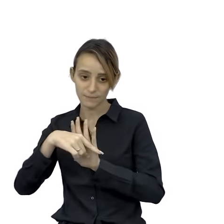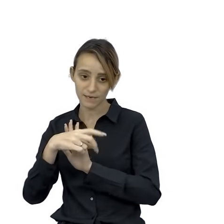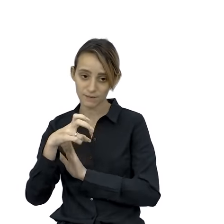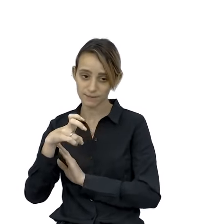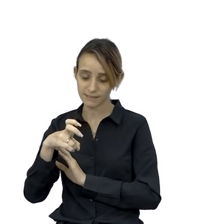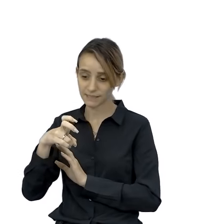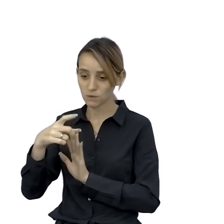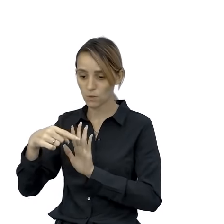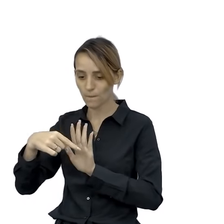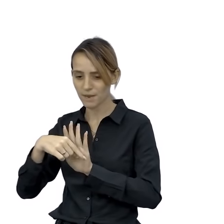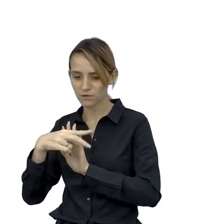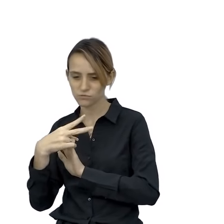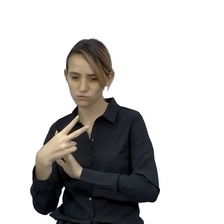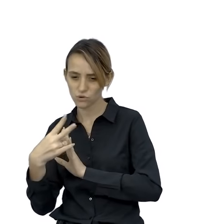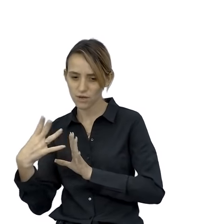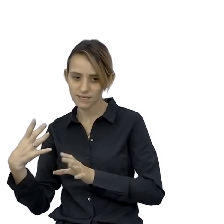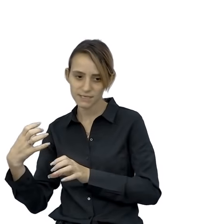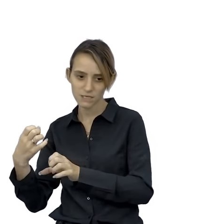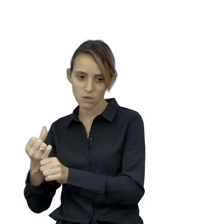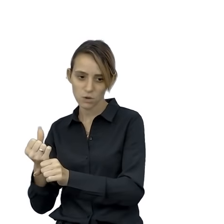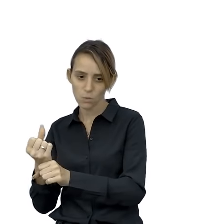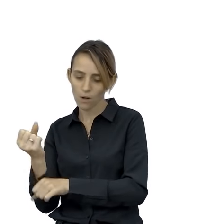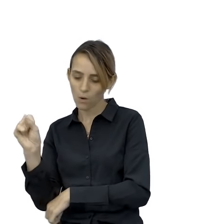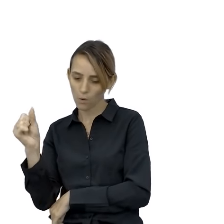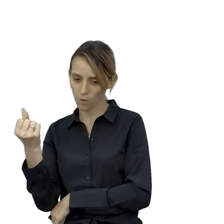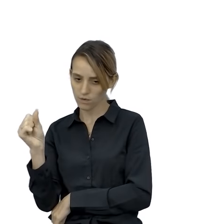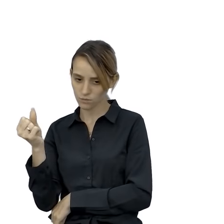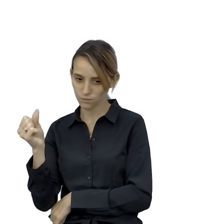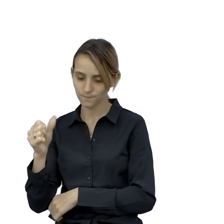menos 2, que vai chegar no valor de 8.